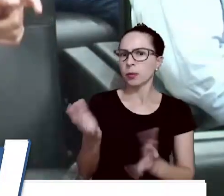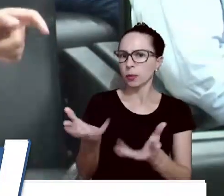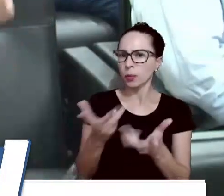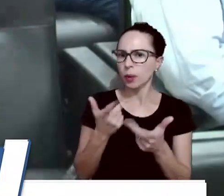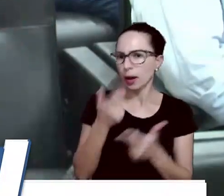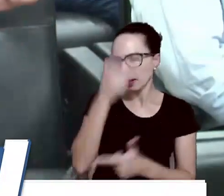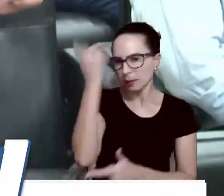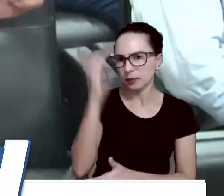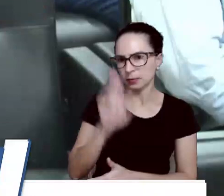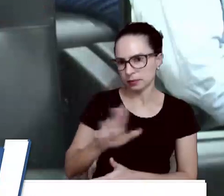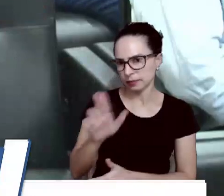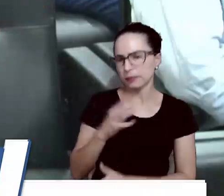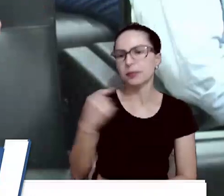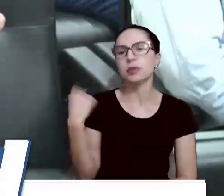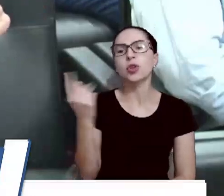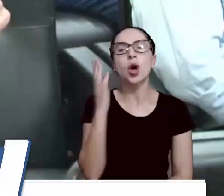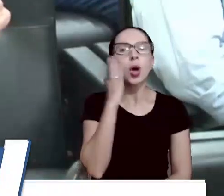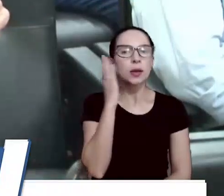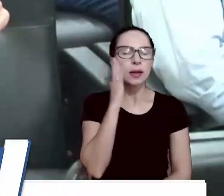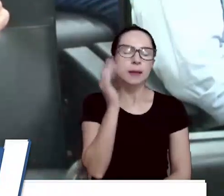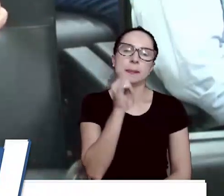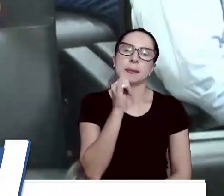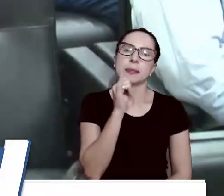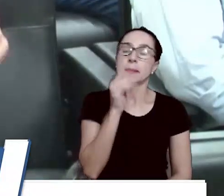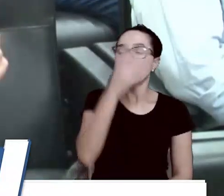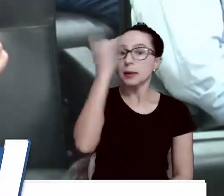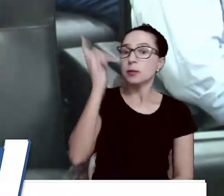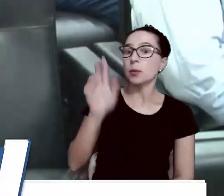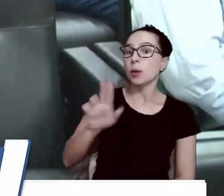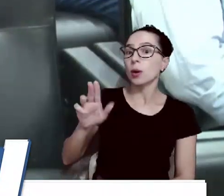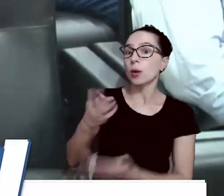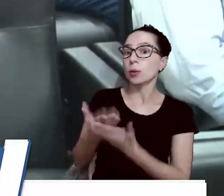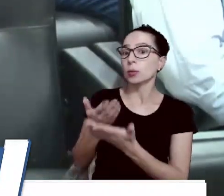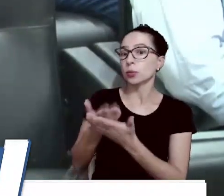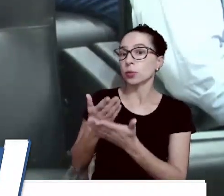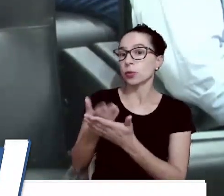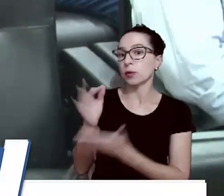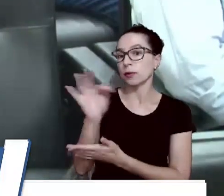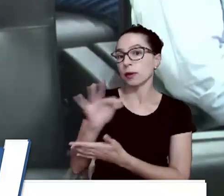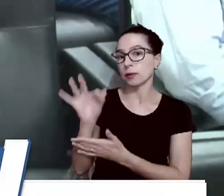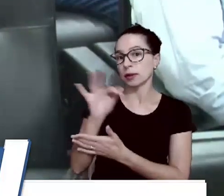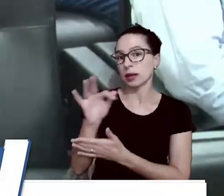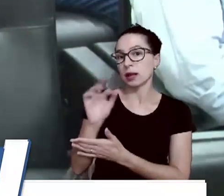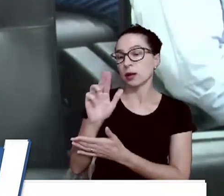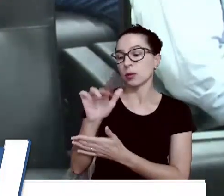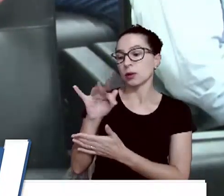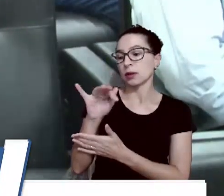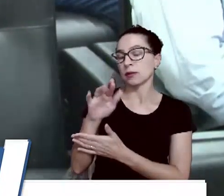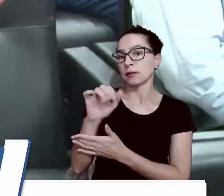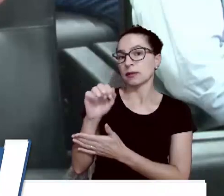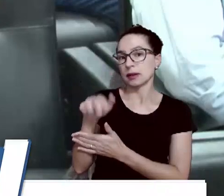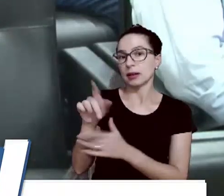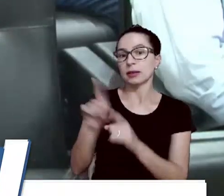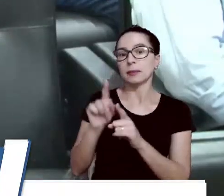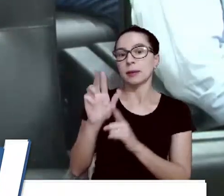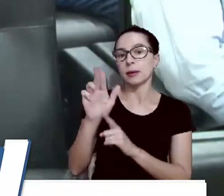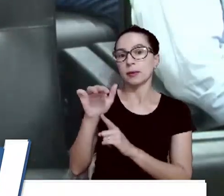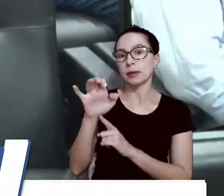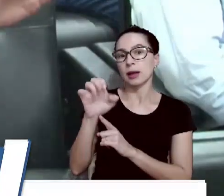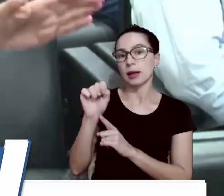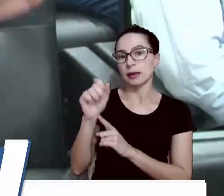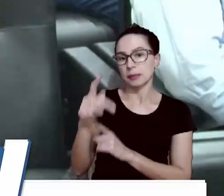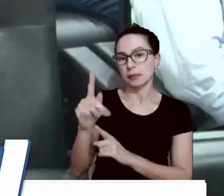Nós sabemos, a exemplo, quem estuda na Universidade da Unifran e na Unesp, são